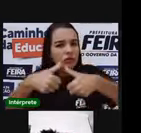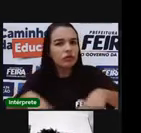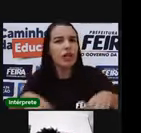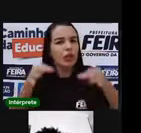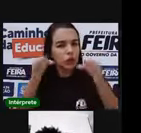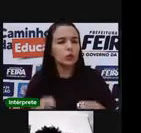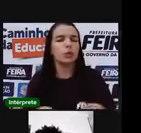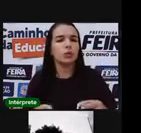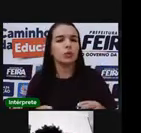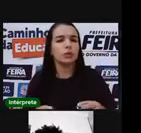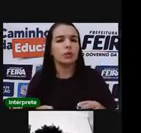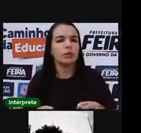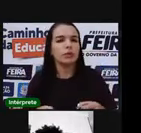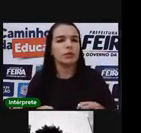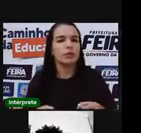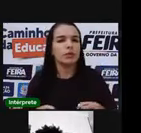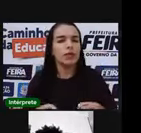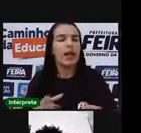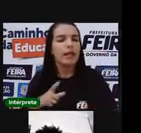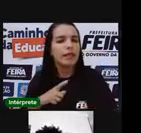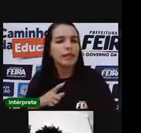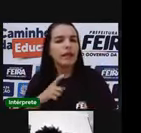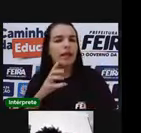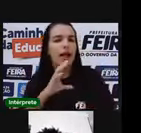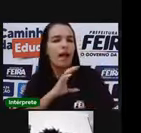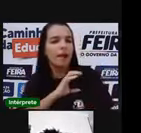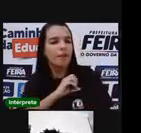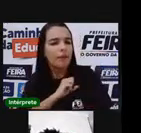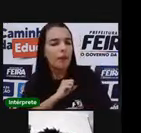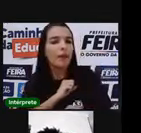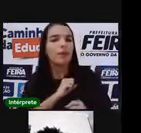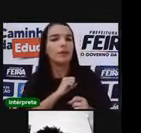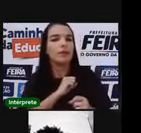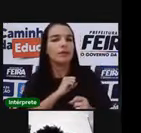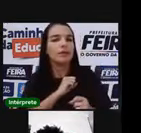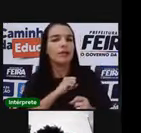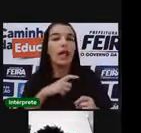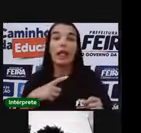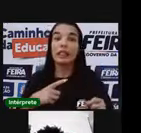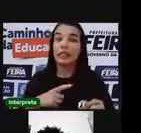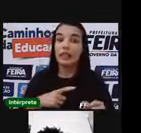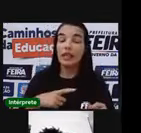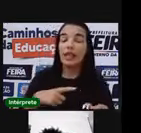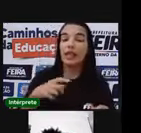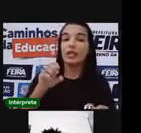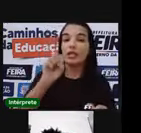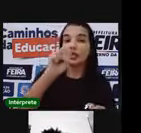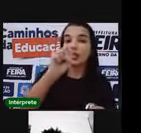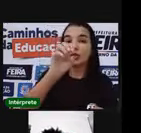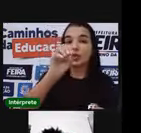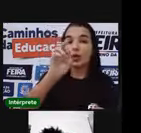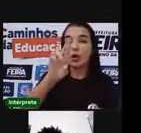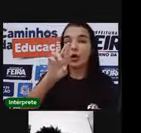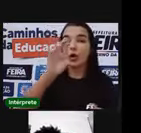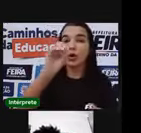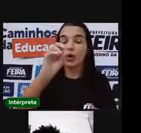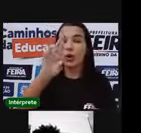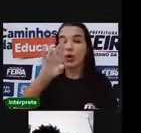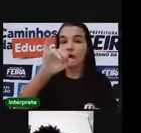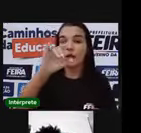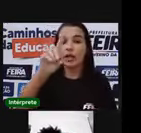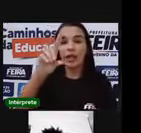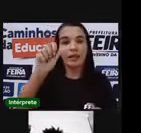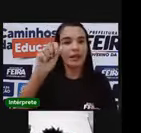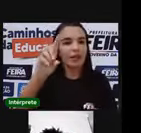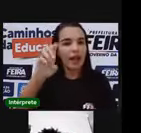Ela é empática? Ela tem sororidade? Se a gente está com o pai, com a mãe aí de